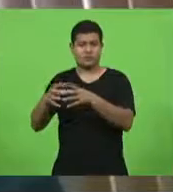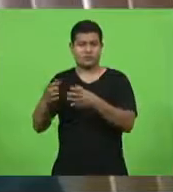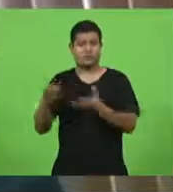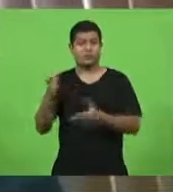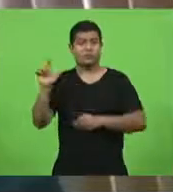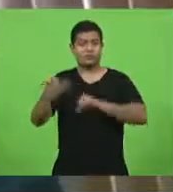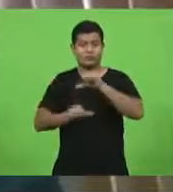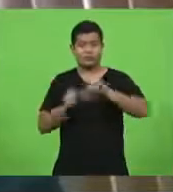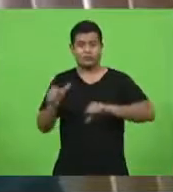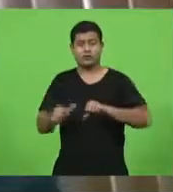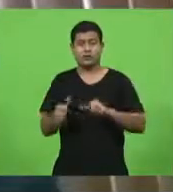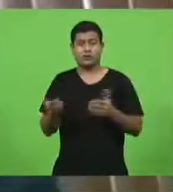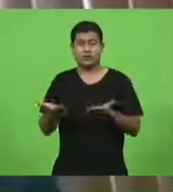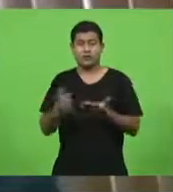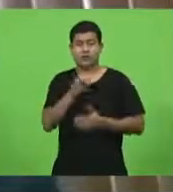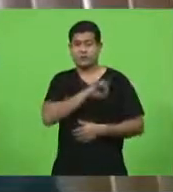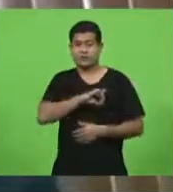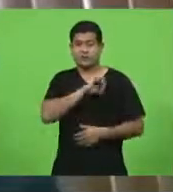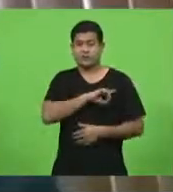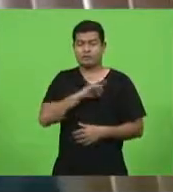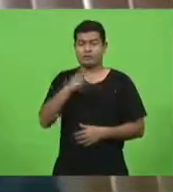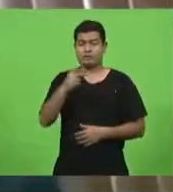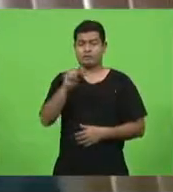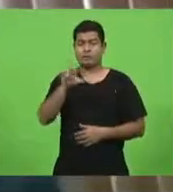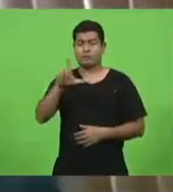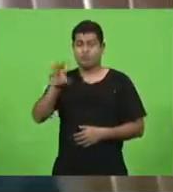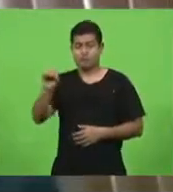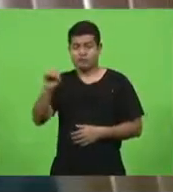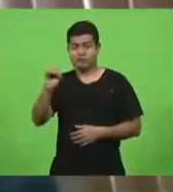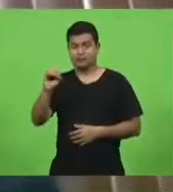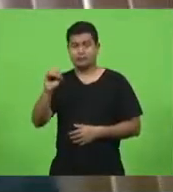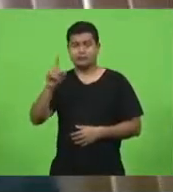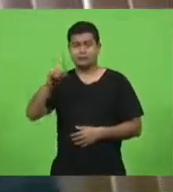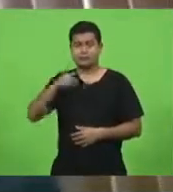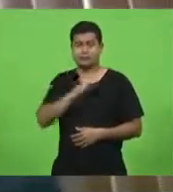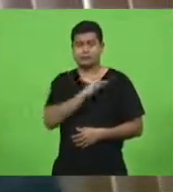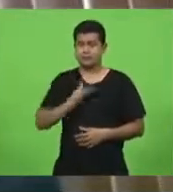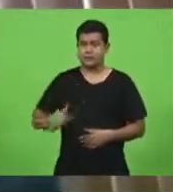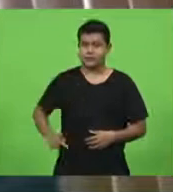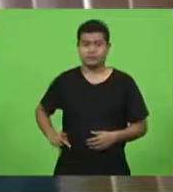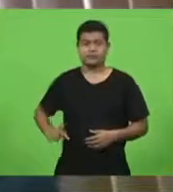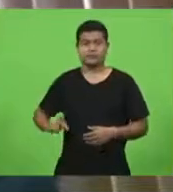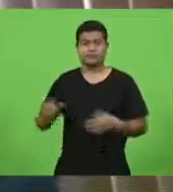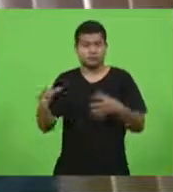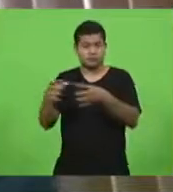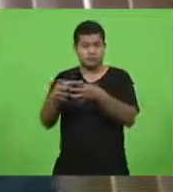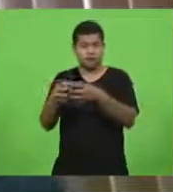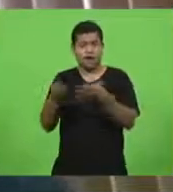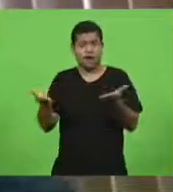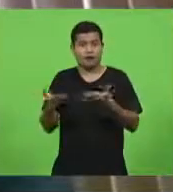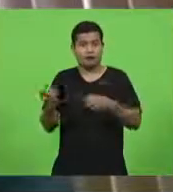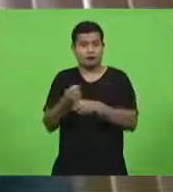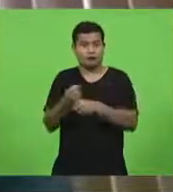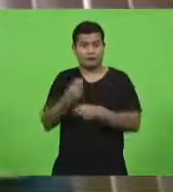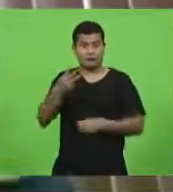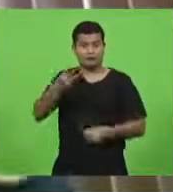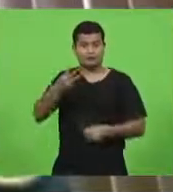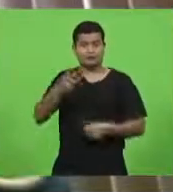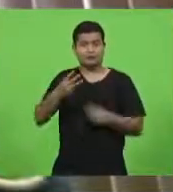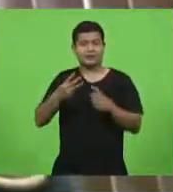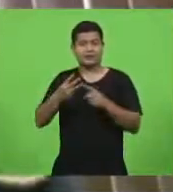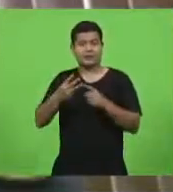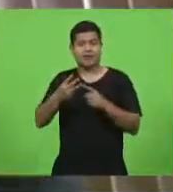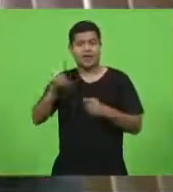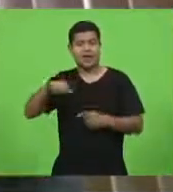o delegado-geral da Polícia Civil, o delegado Paulo Queires, foi o presidente do colegiado. Nesse terceiro ano, cabe ao comandante-geral da